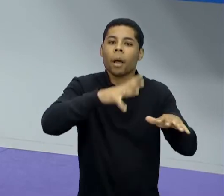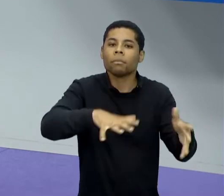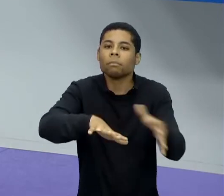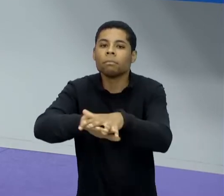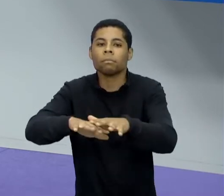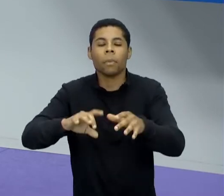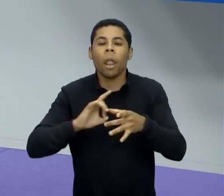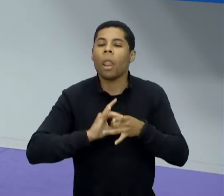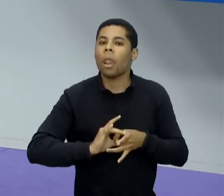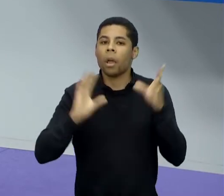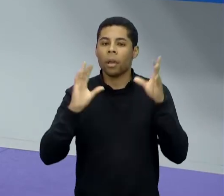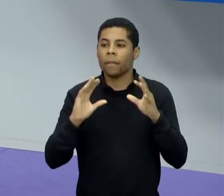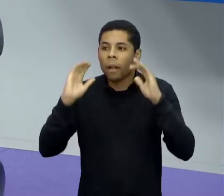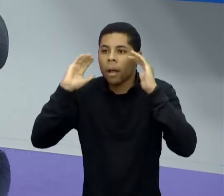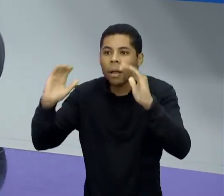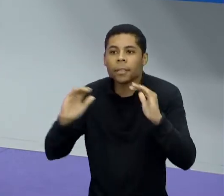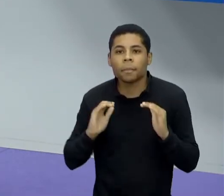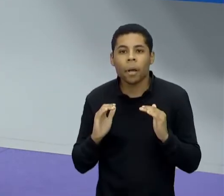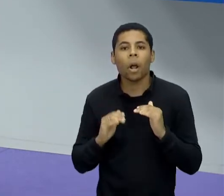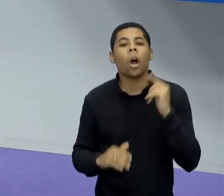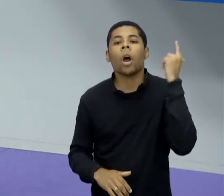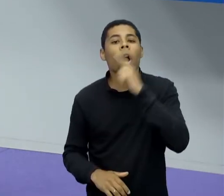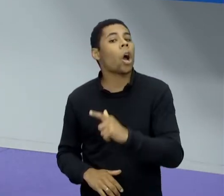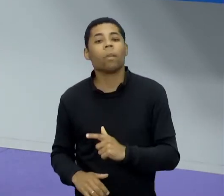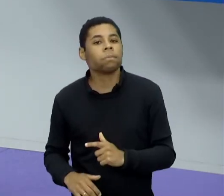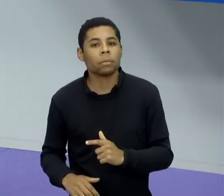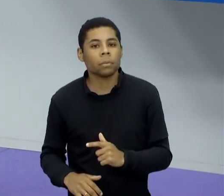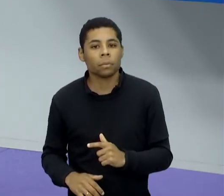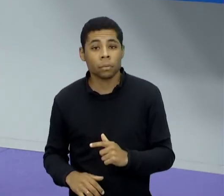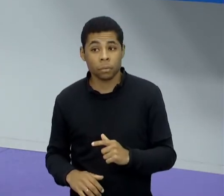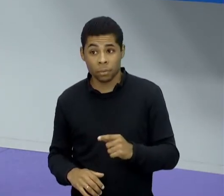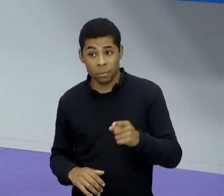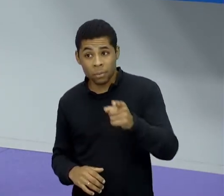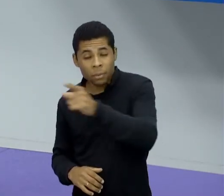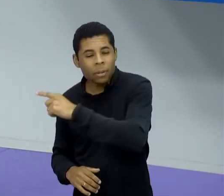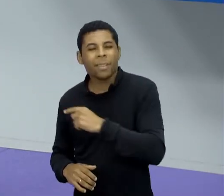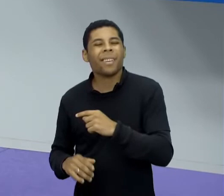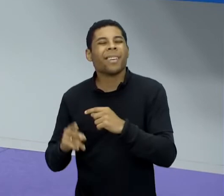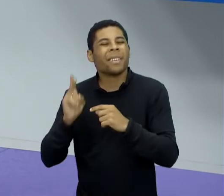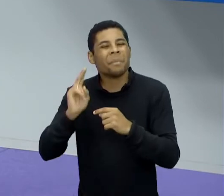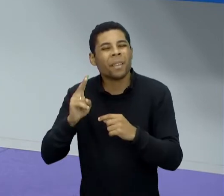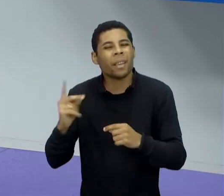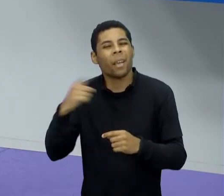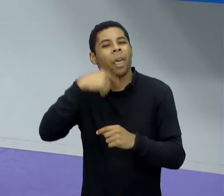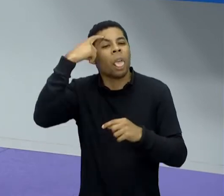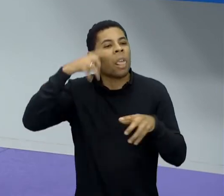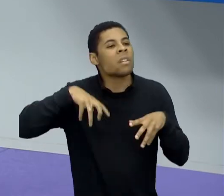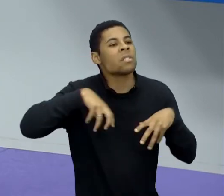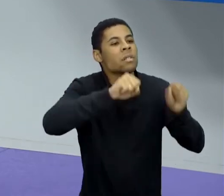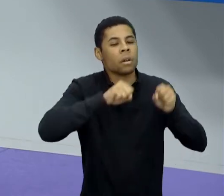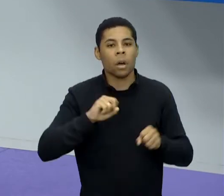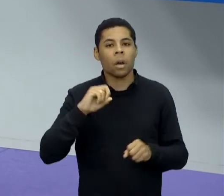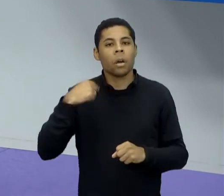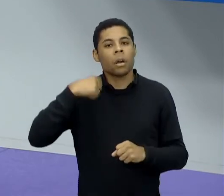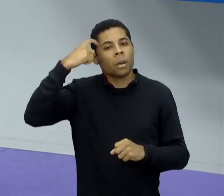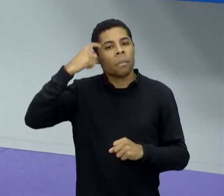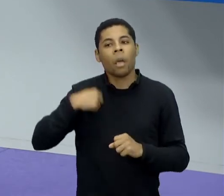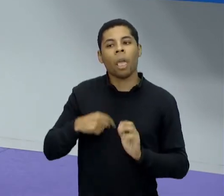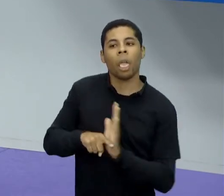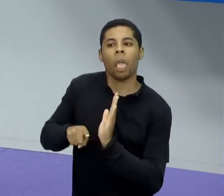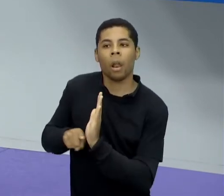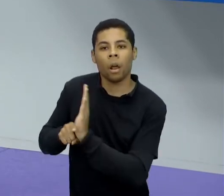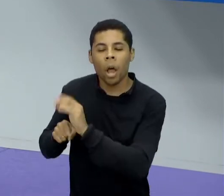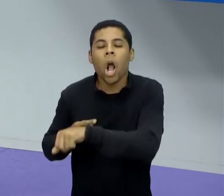gente conseguir também, de alguma forma, abalar as estruturas econômicas e sociais